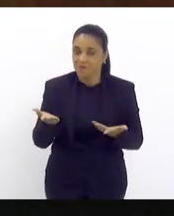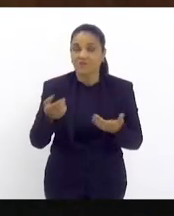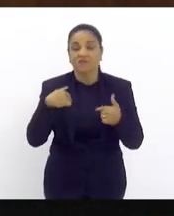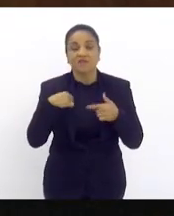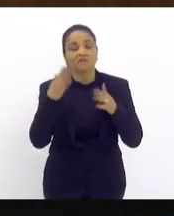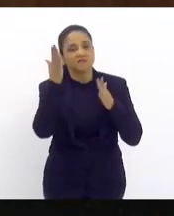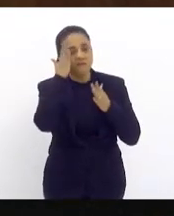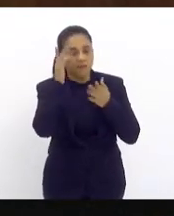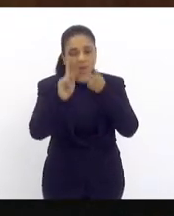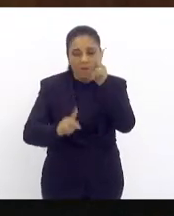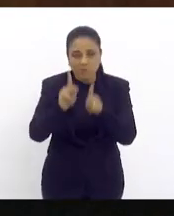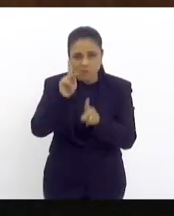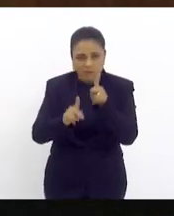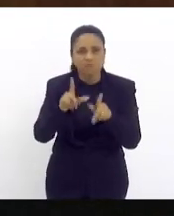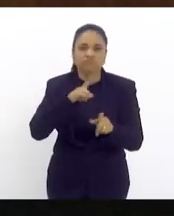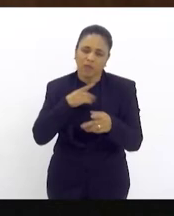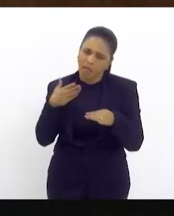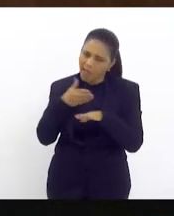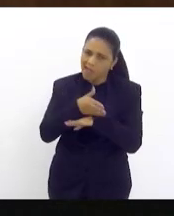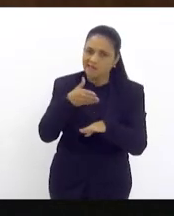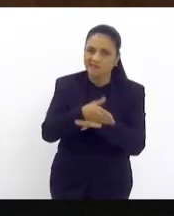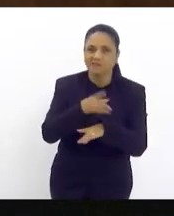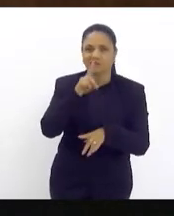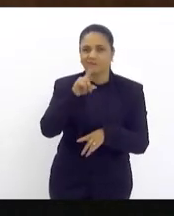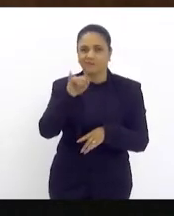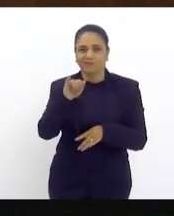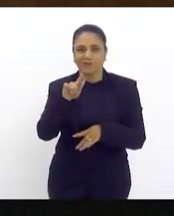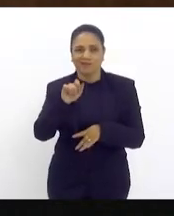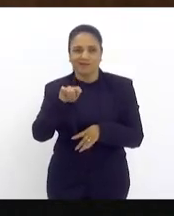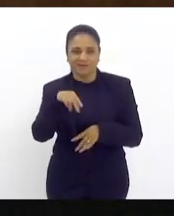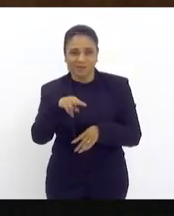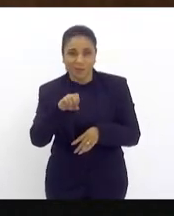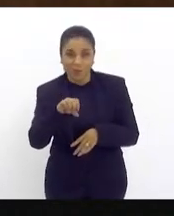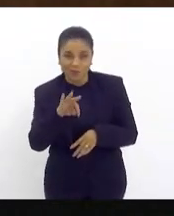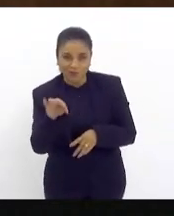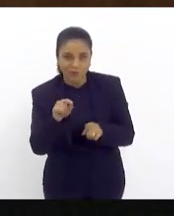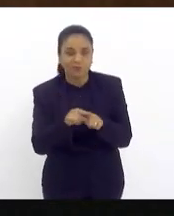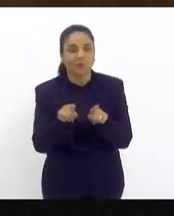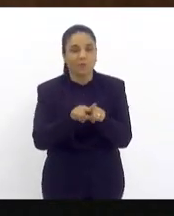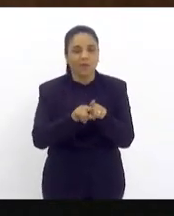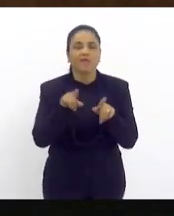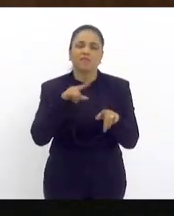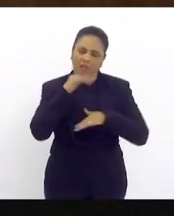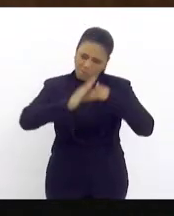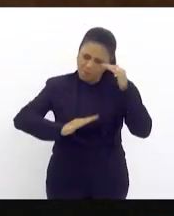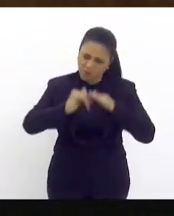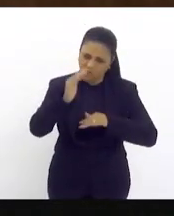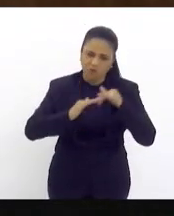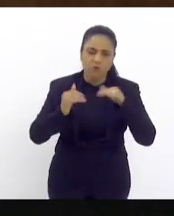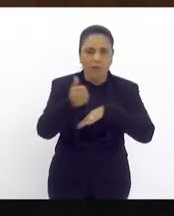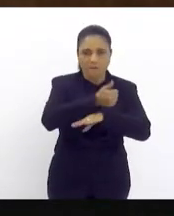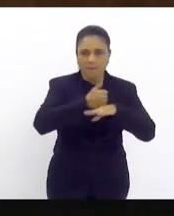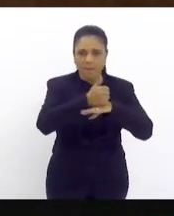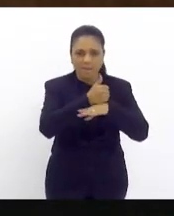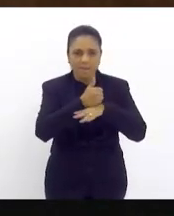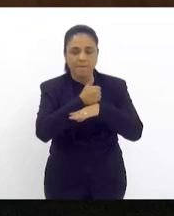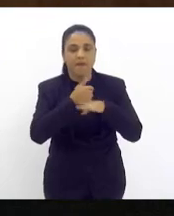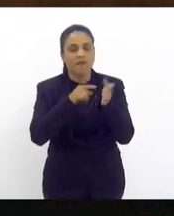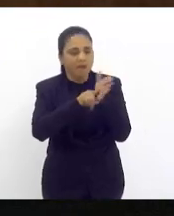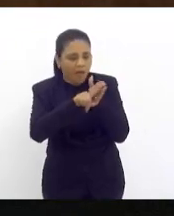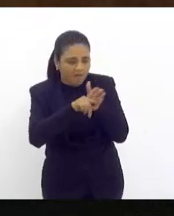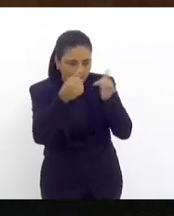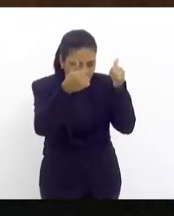acesso ao serviço de Diagnóstico a gente sabe que é um número maior de profissionais capazes de detectar esse transtorno